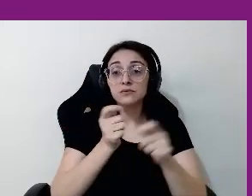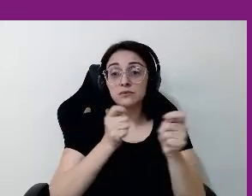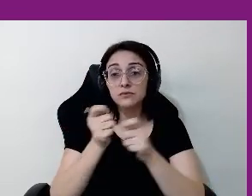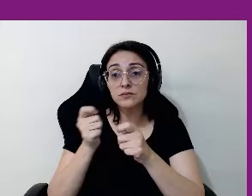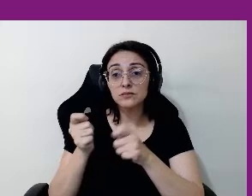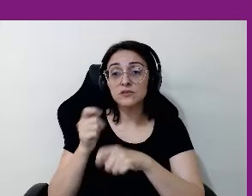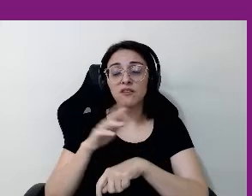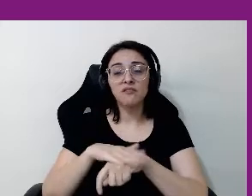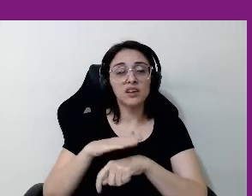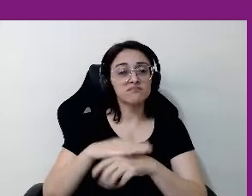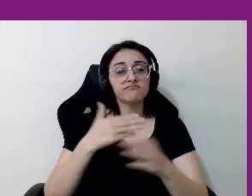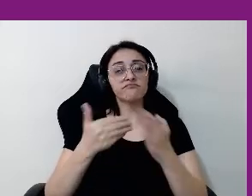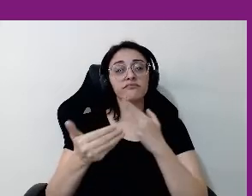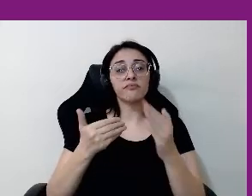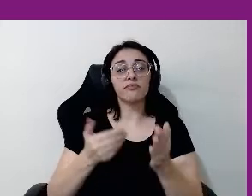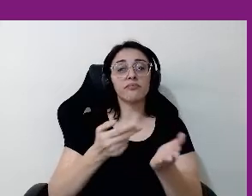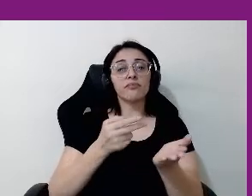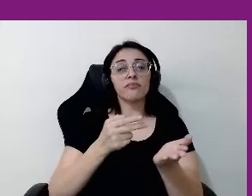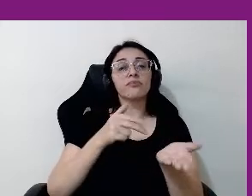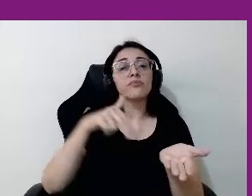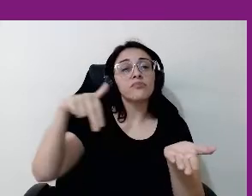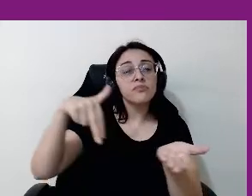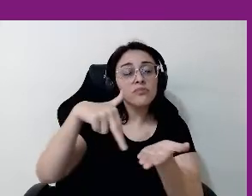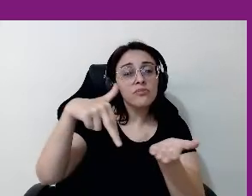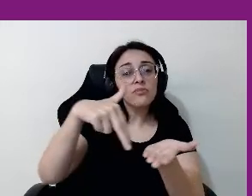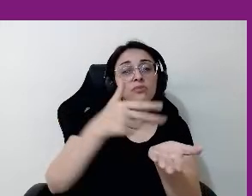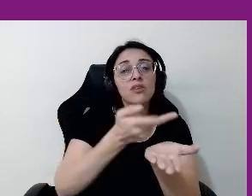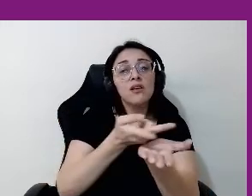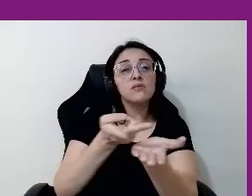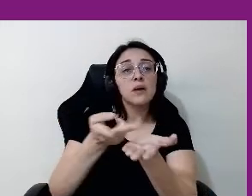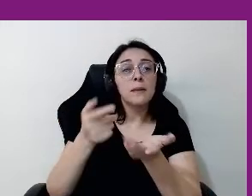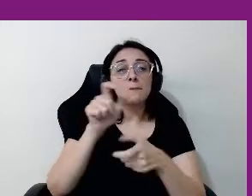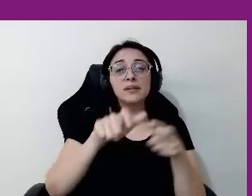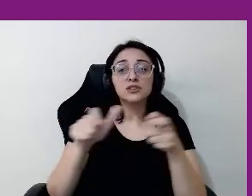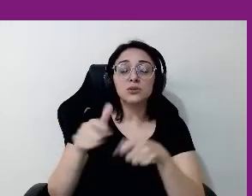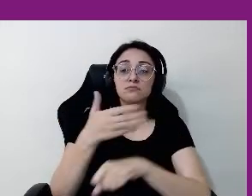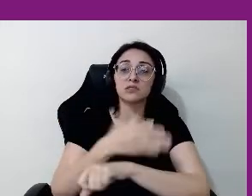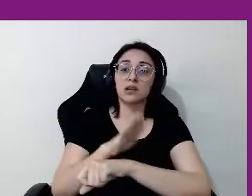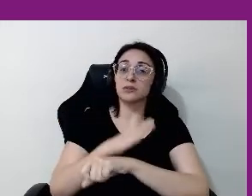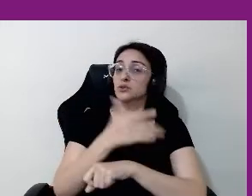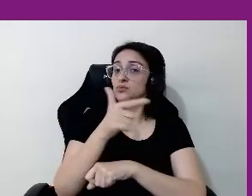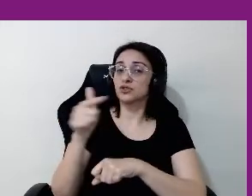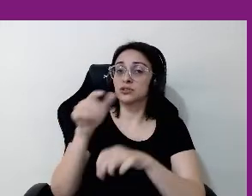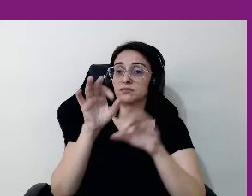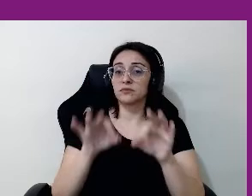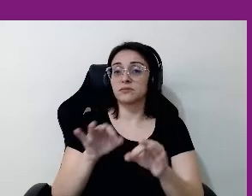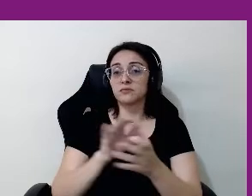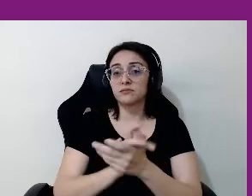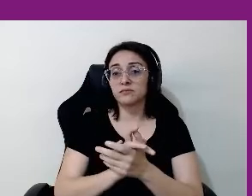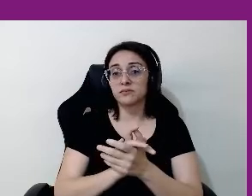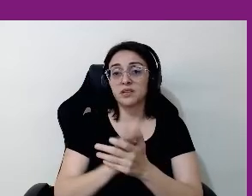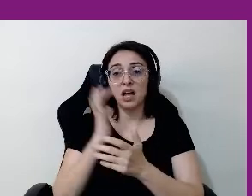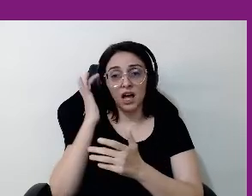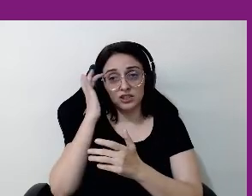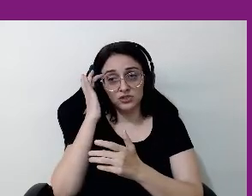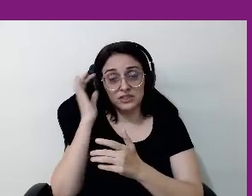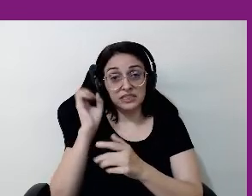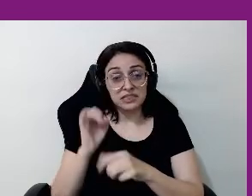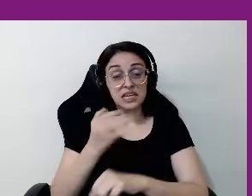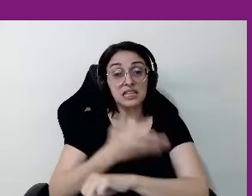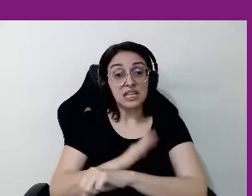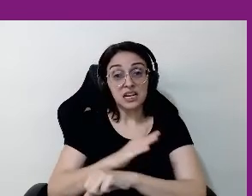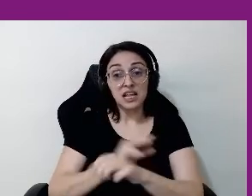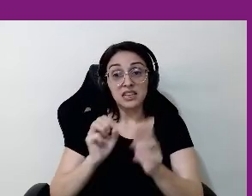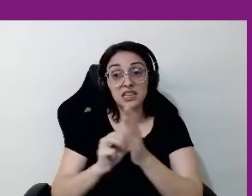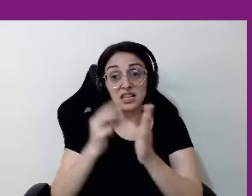e foi feita à beira-leito, assim, por pessoas que não tinham treinamento adequado. eles acham que assim, você treinar 3